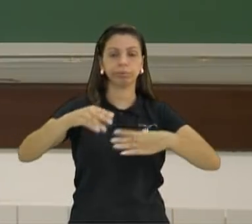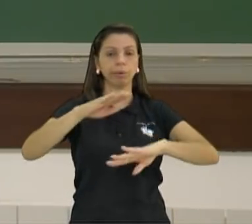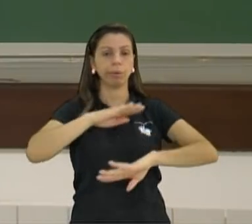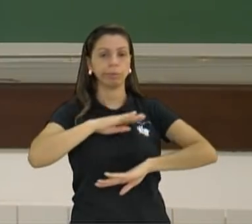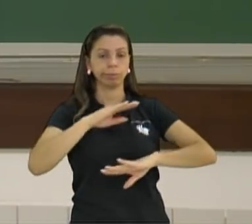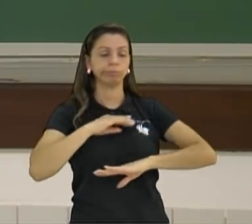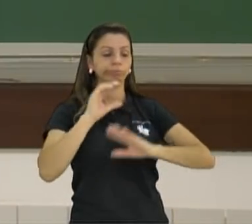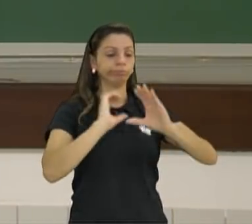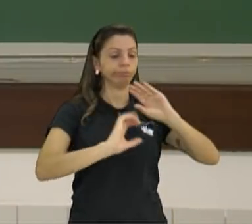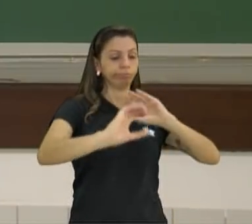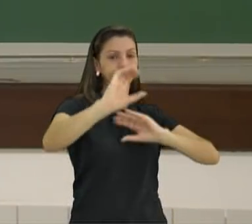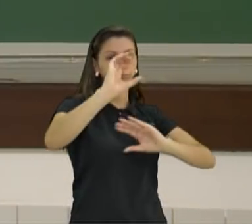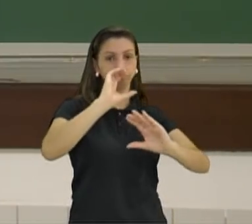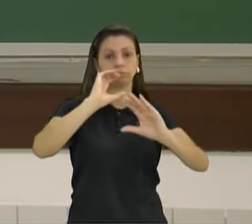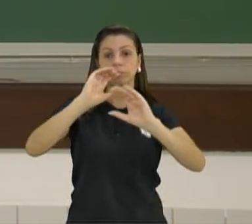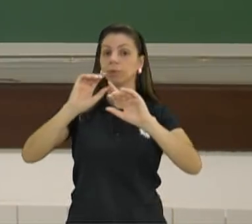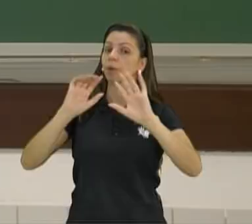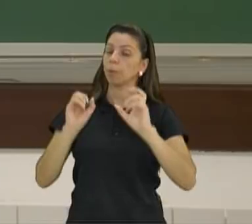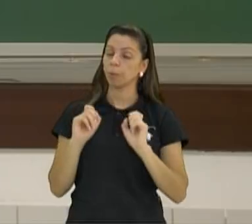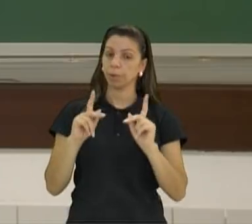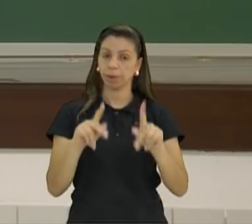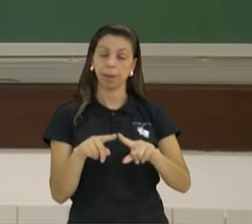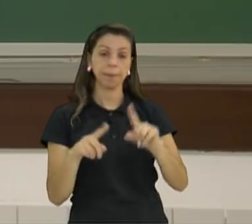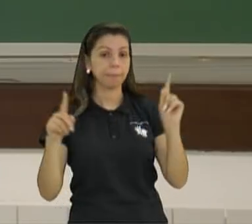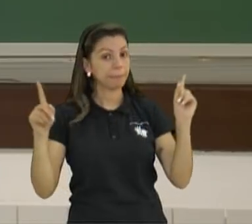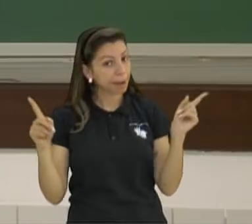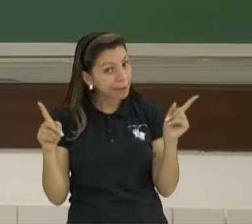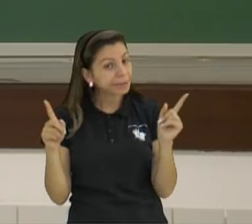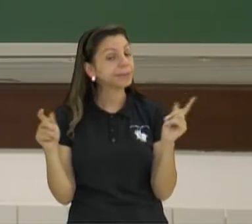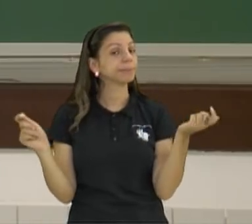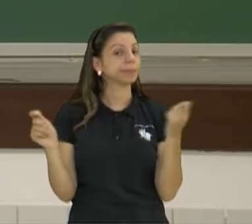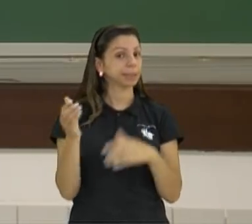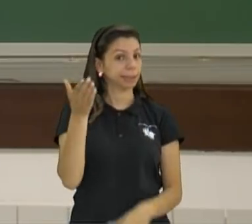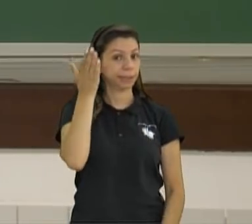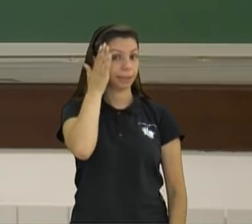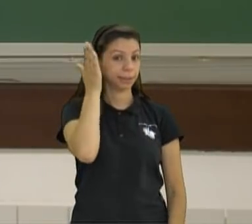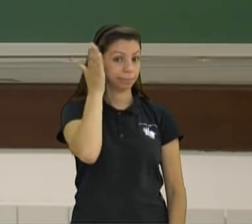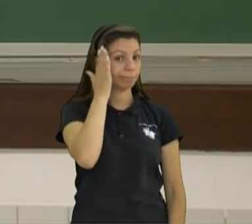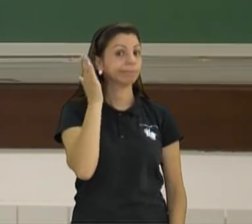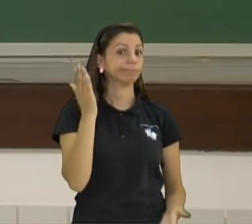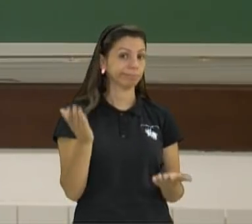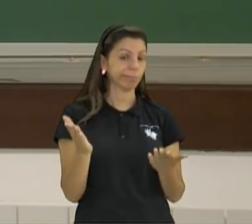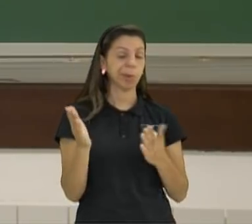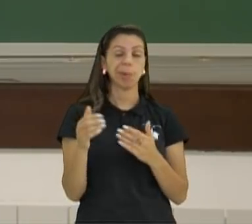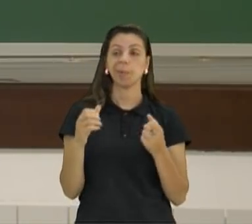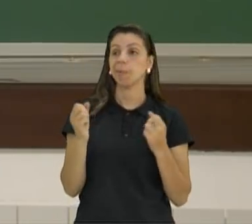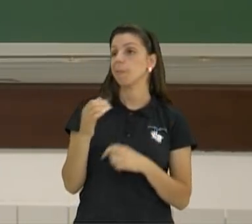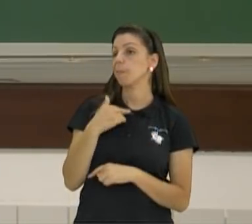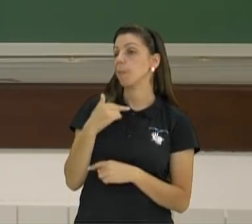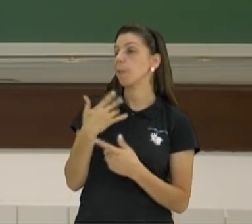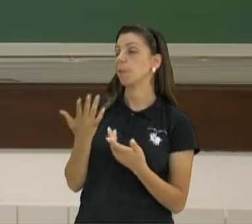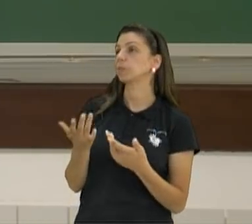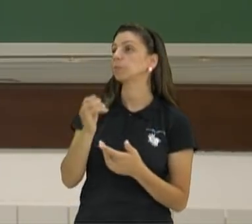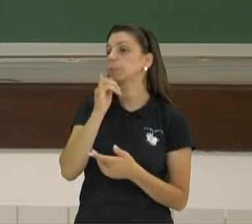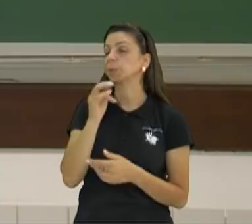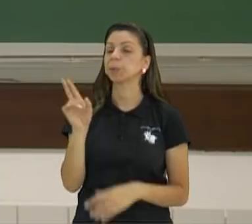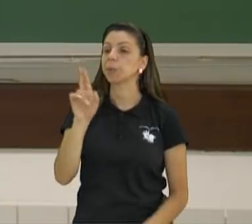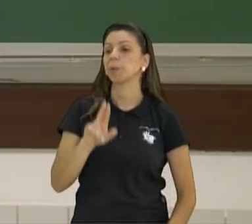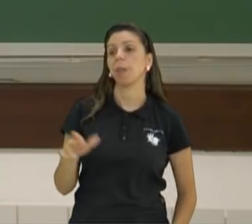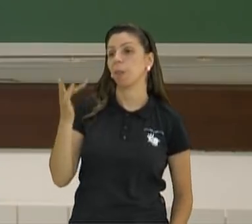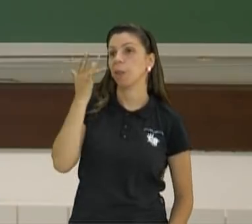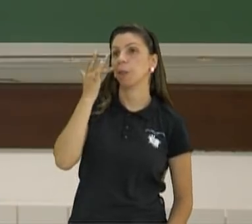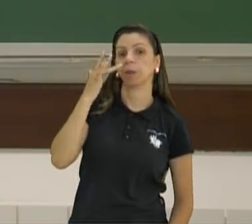situações comunicativas, tudo bem, mas nós temos que saber, tá? Nós não podemos usar porque não usar porque nós